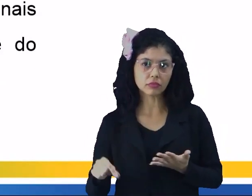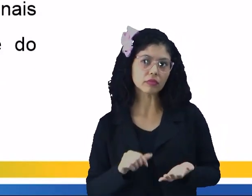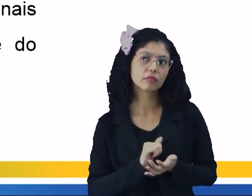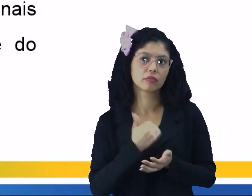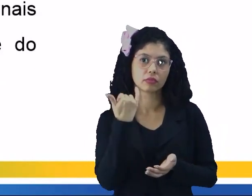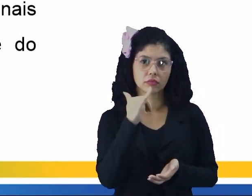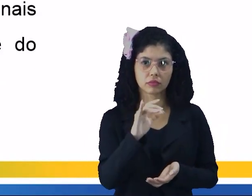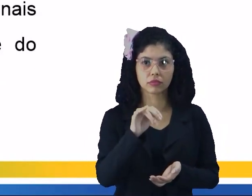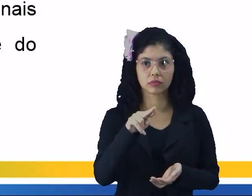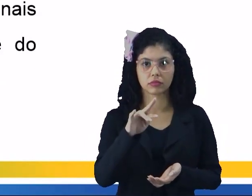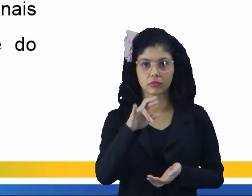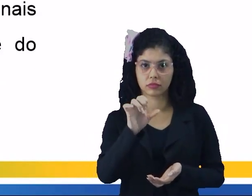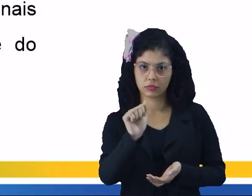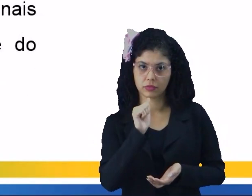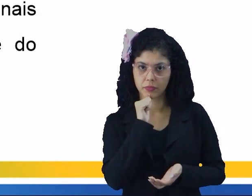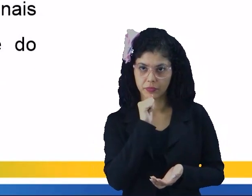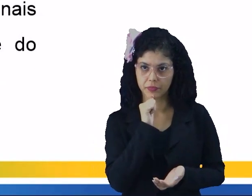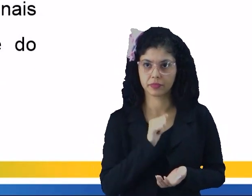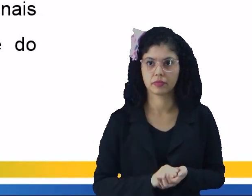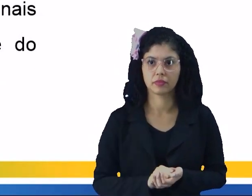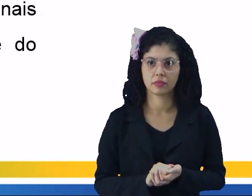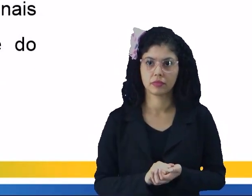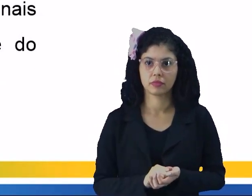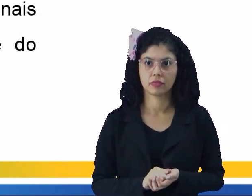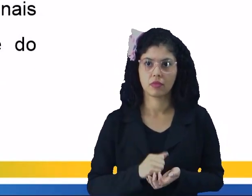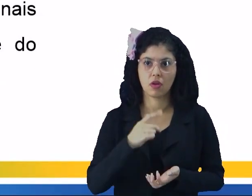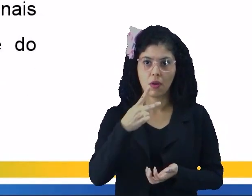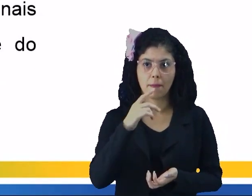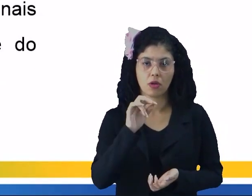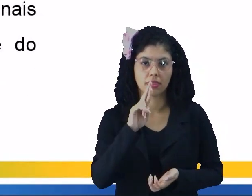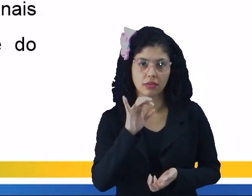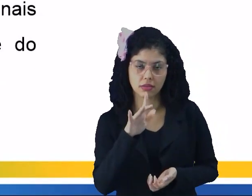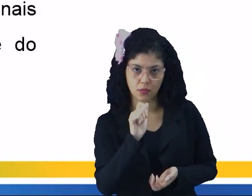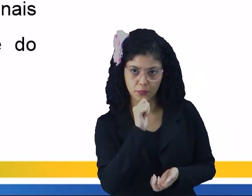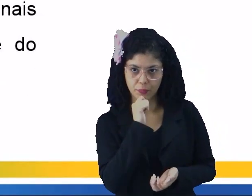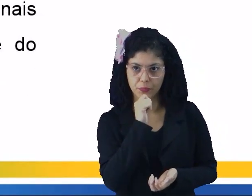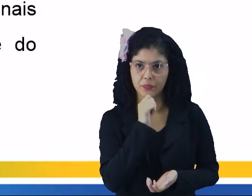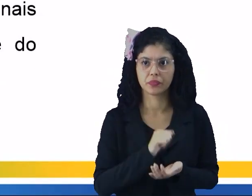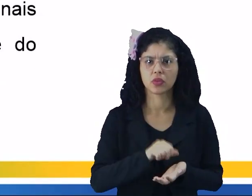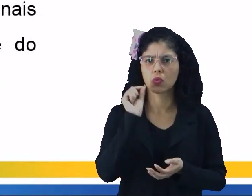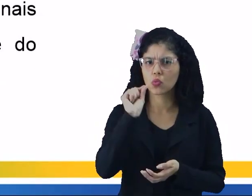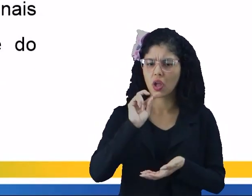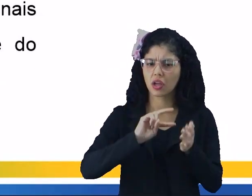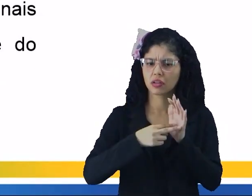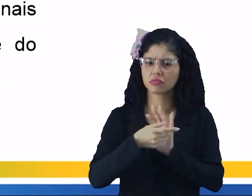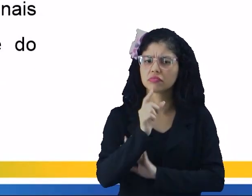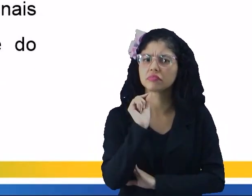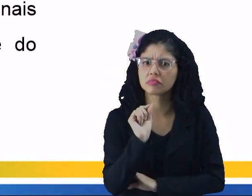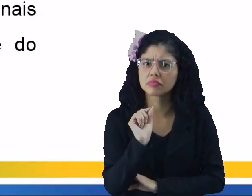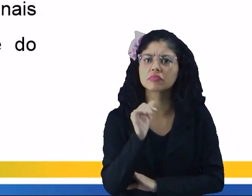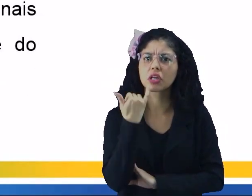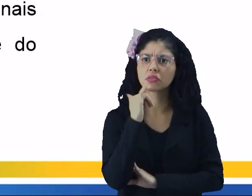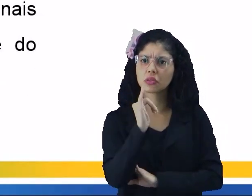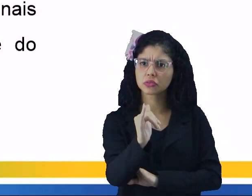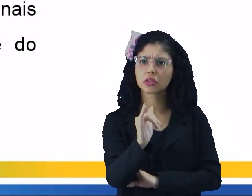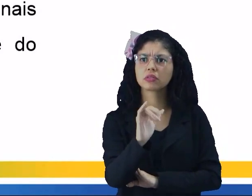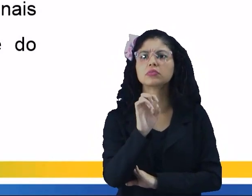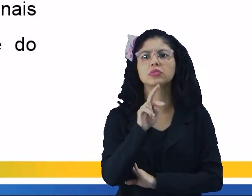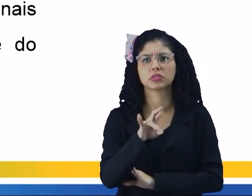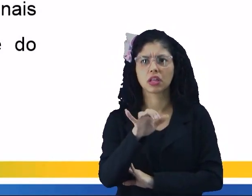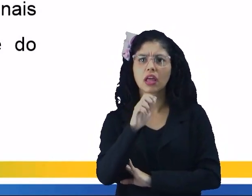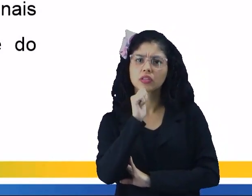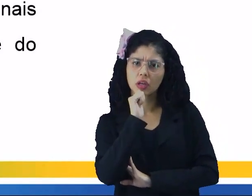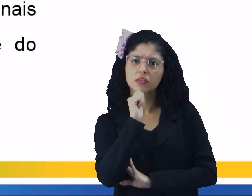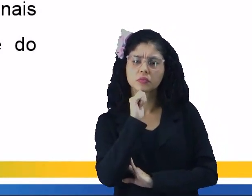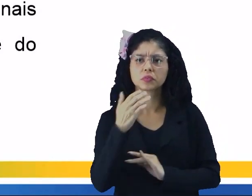A energia cinética e a potencial. O que seria, então, a energia cinética e a